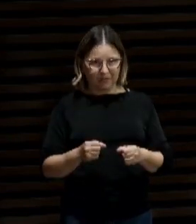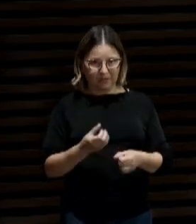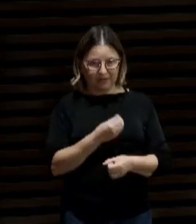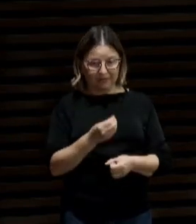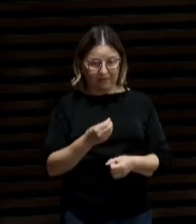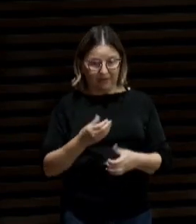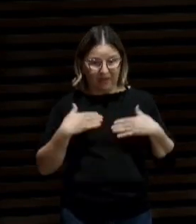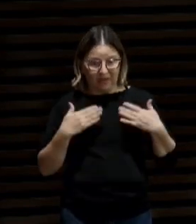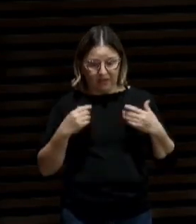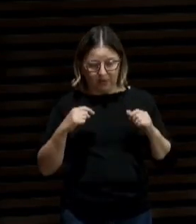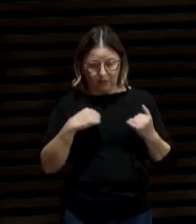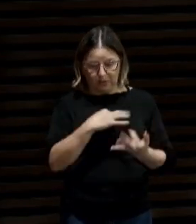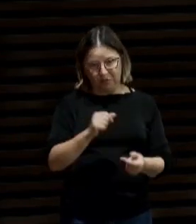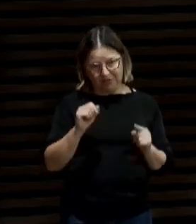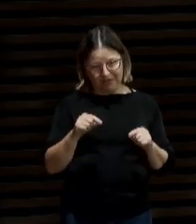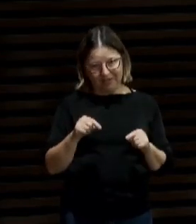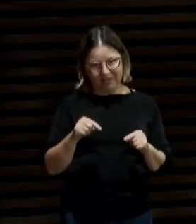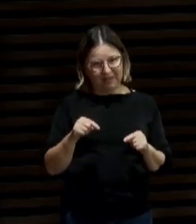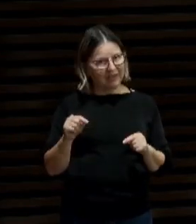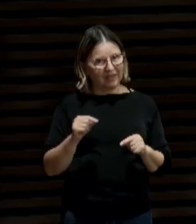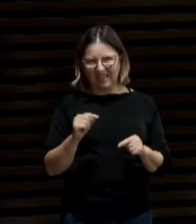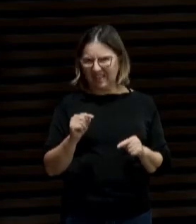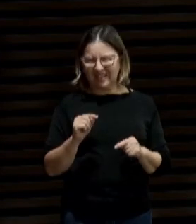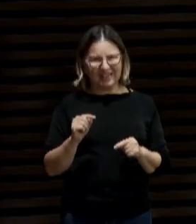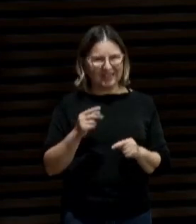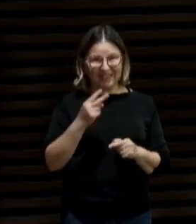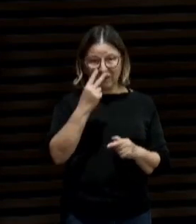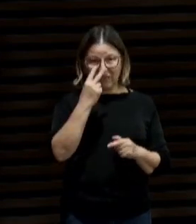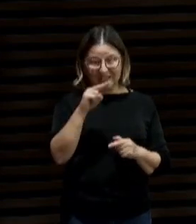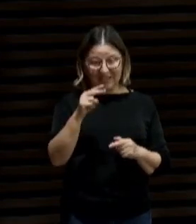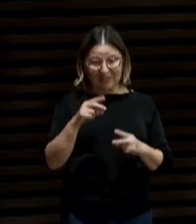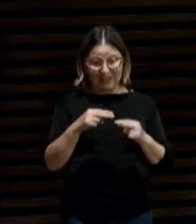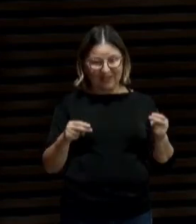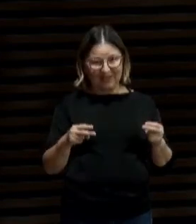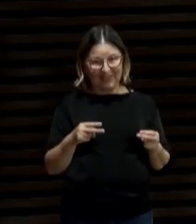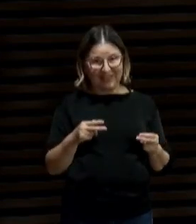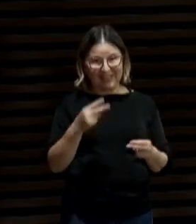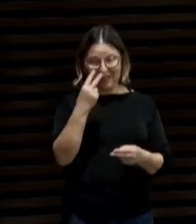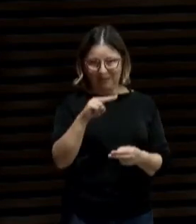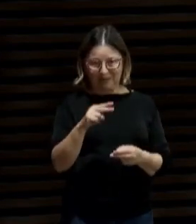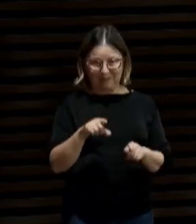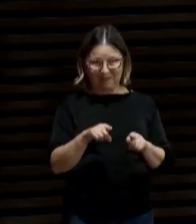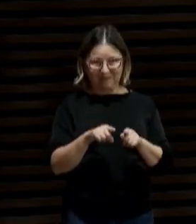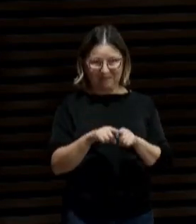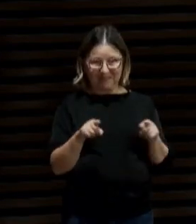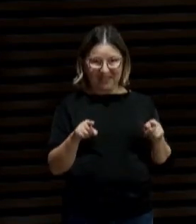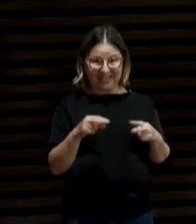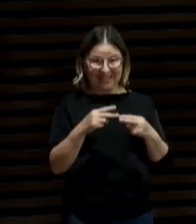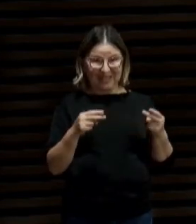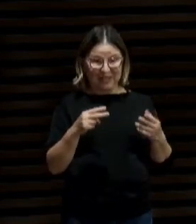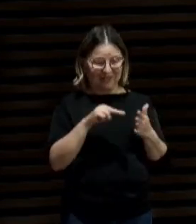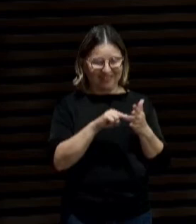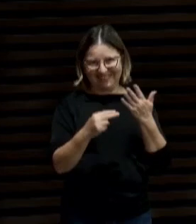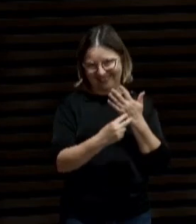esse? Não atentando nós nas coisas que se veem, mas nas que se não veem. Porque as que se veem são temporais, e as que